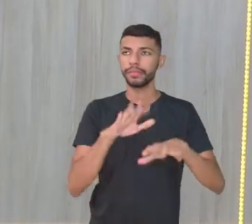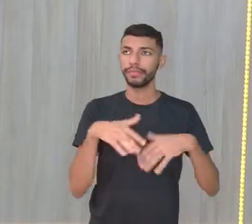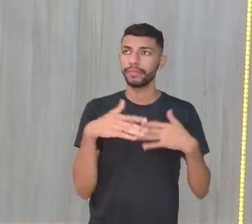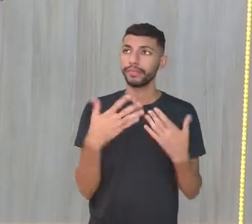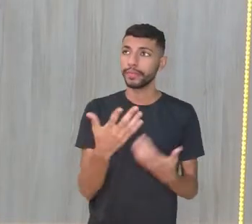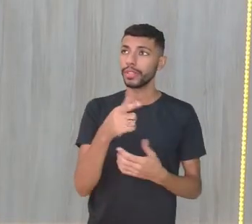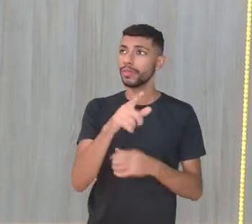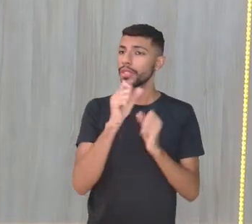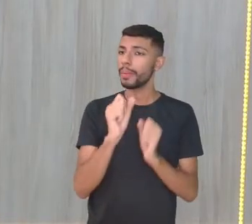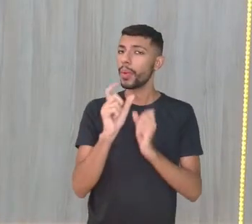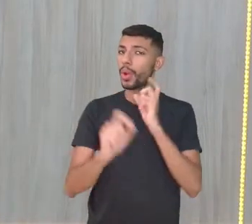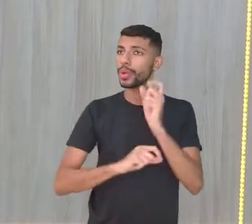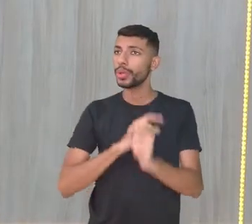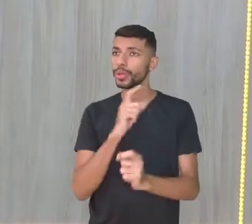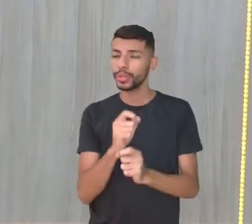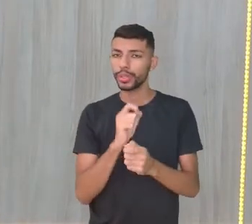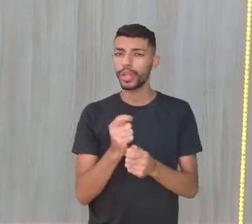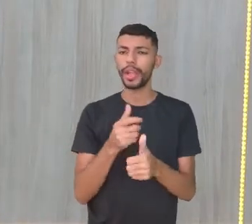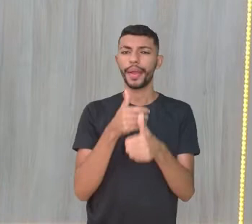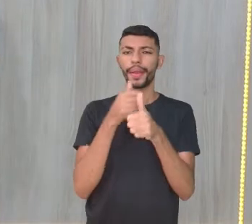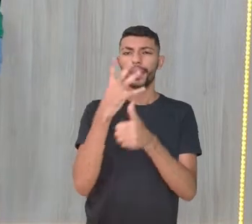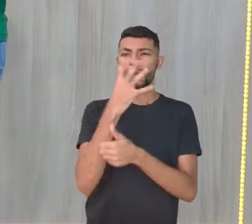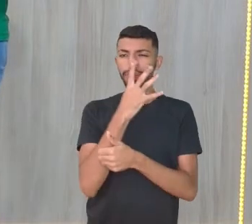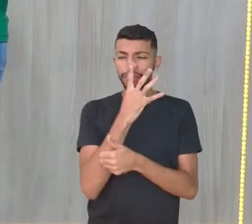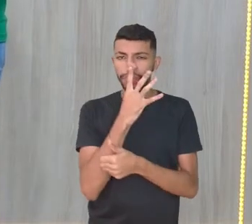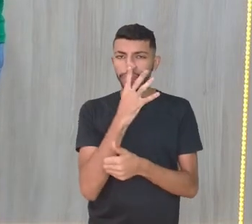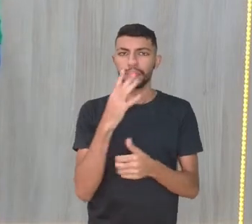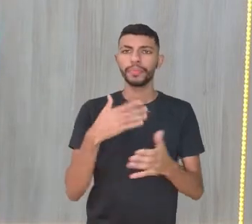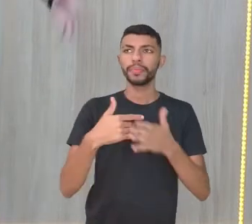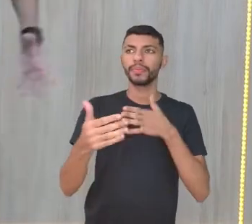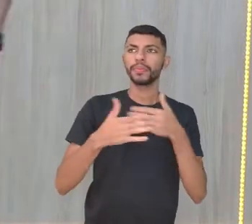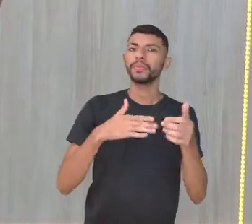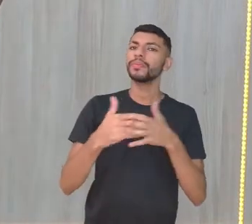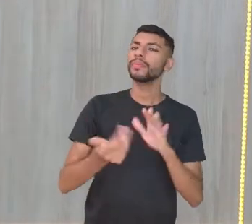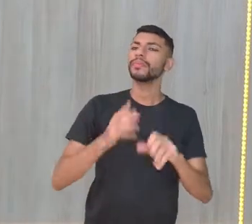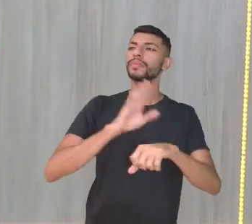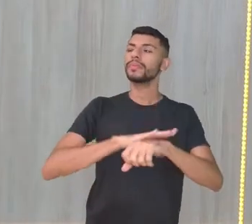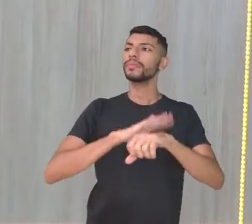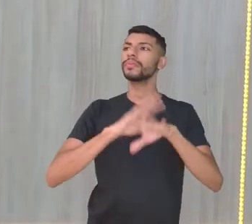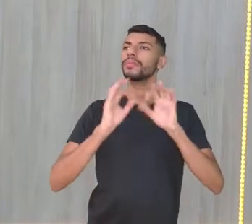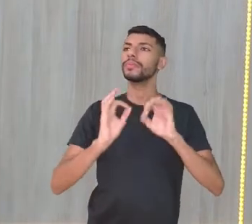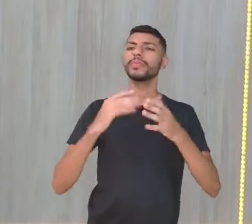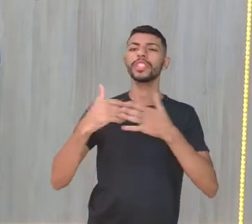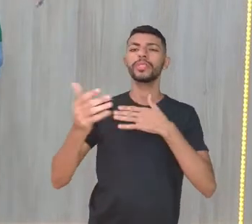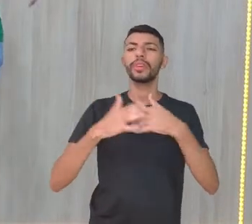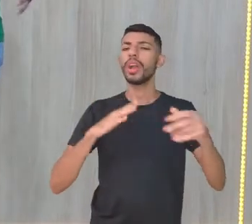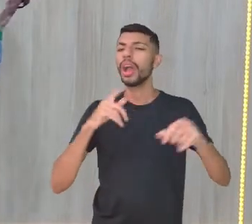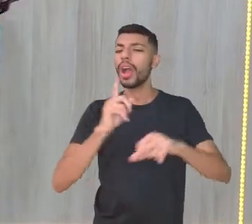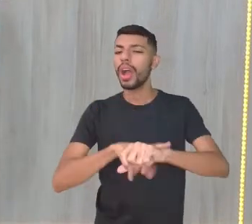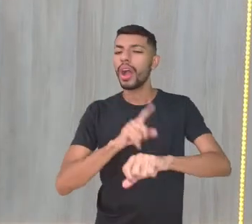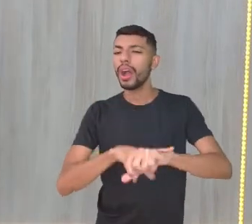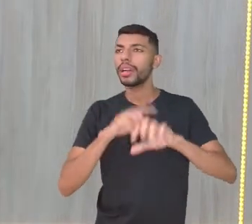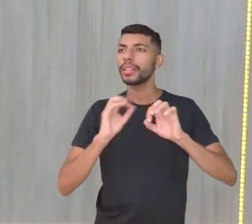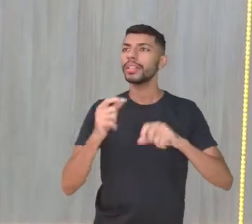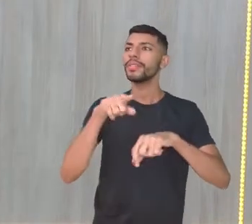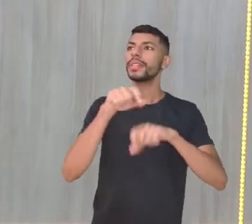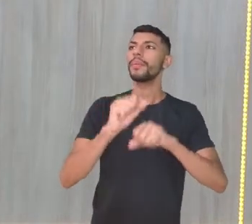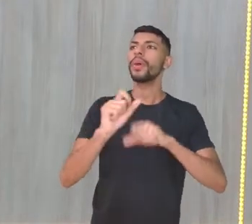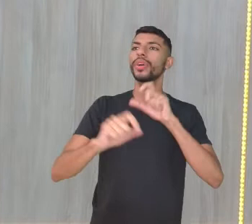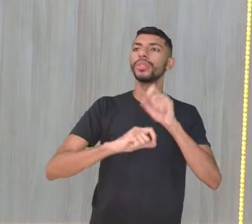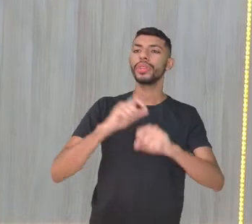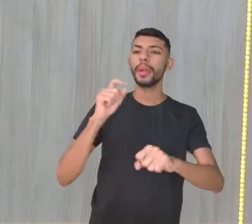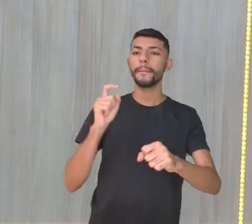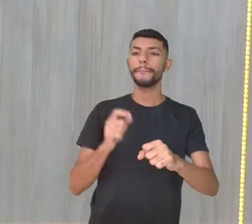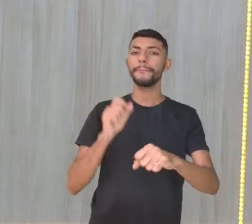você pode acompanhar e assistir a essa aula a qualquer momento, a qualquer horário. Você pode pausar o